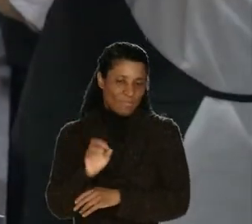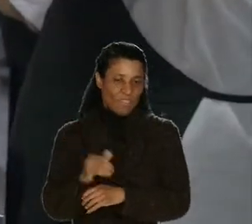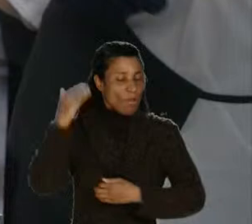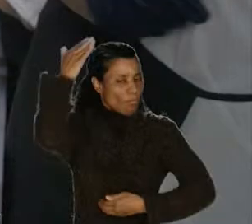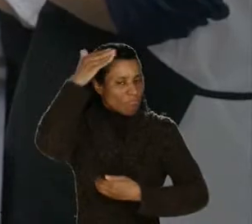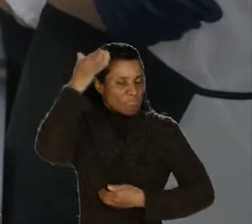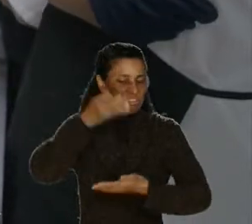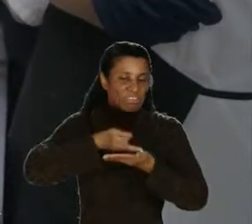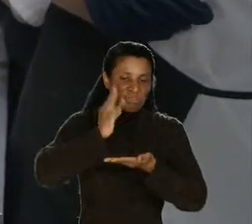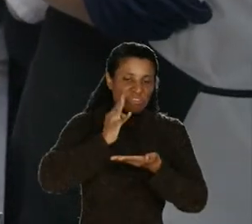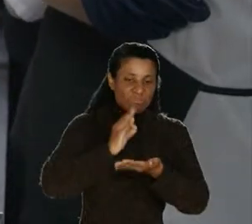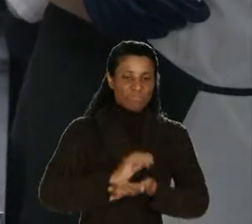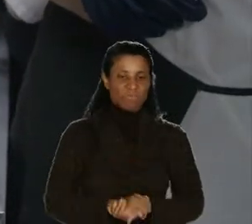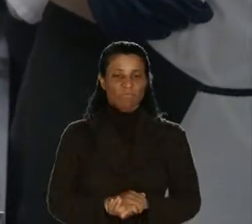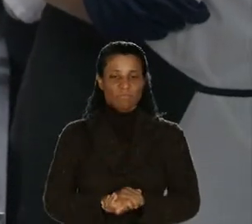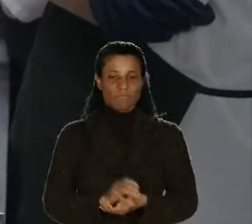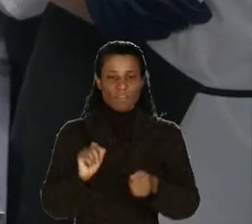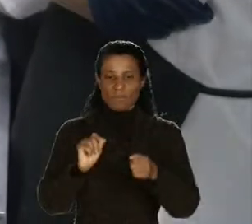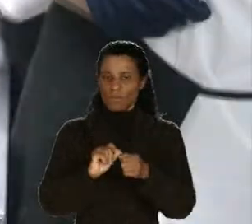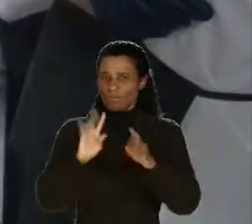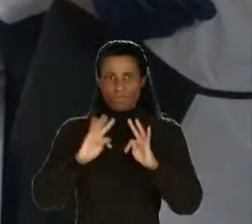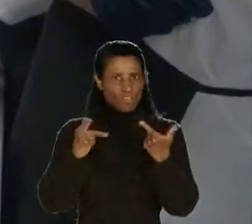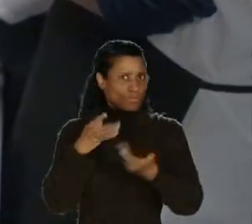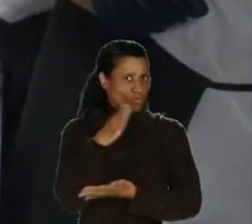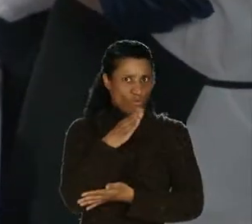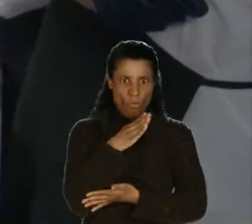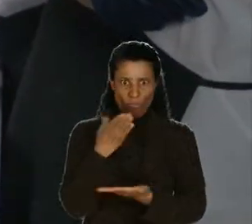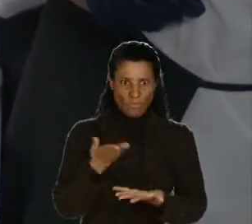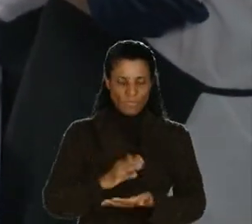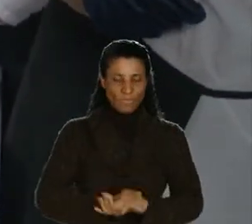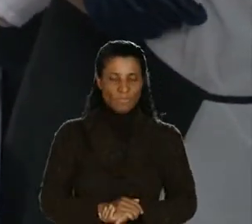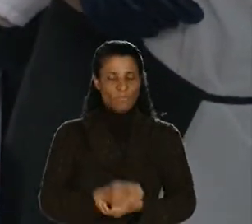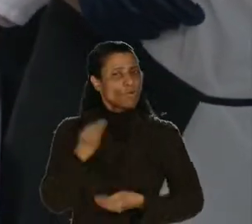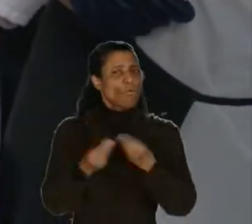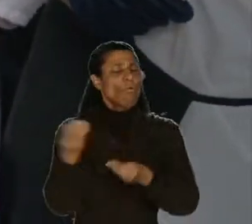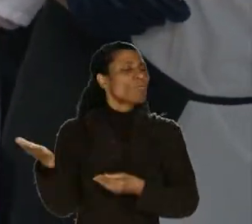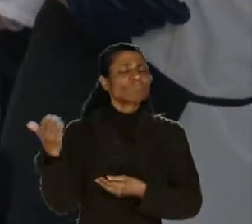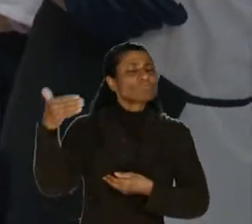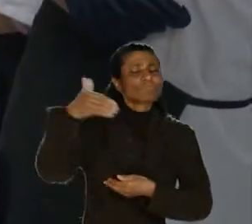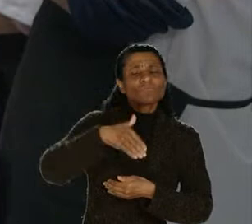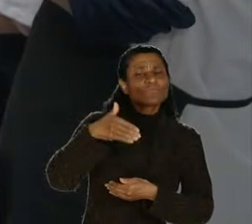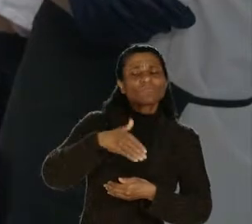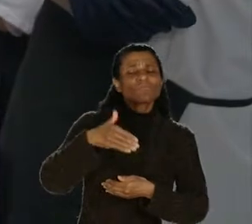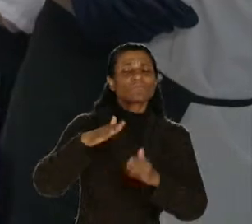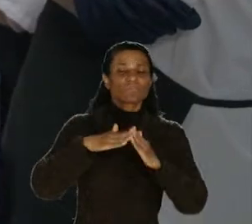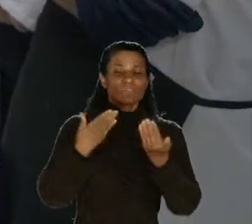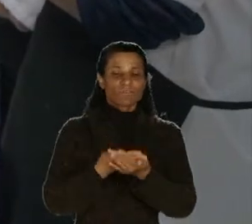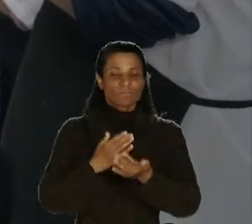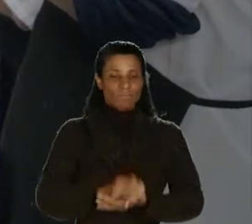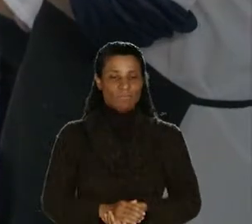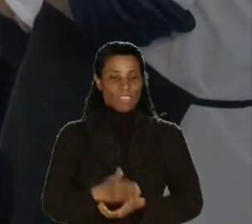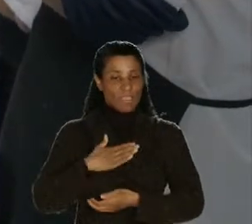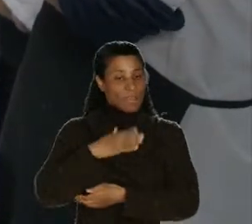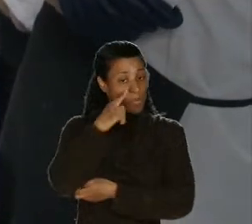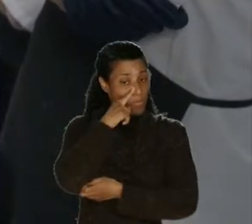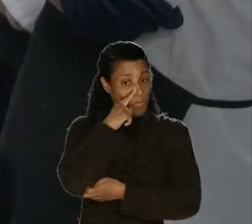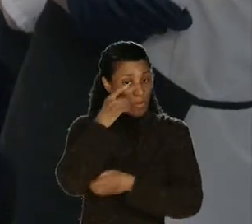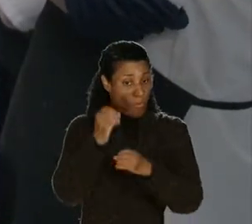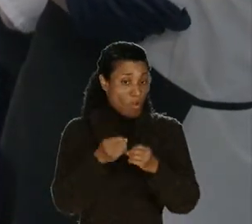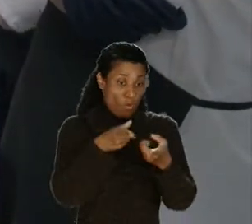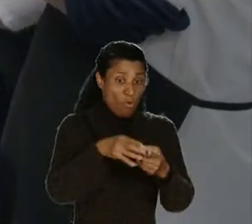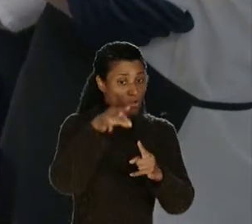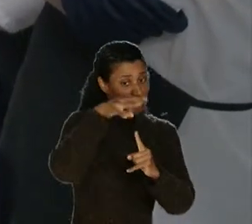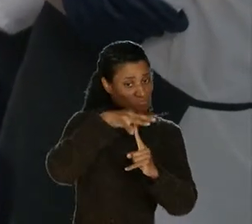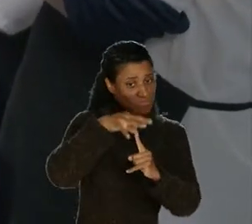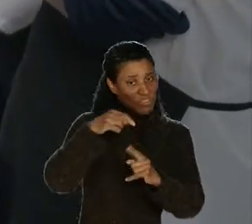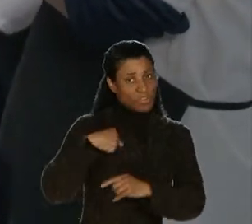5 horas, 4 horas, 6 horas. O banho e o café? Tem que passar rapidinho. E como tu vens para a escola? Minha mãe